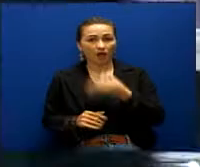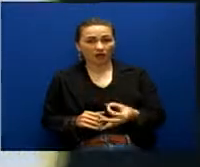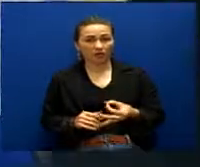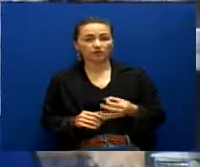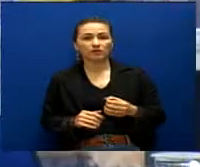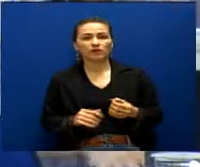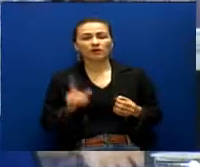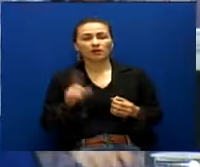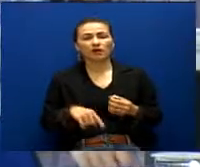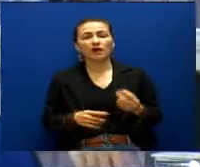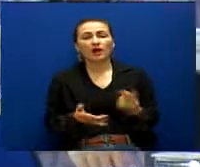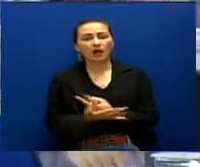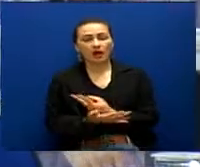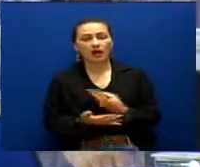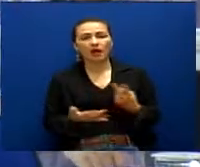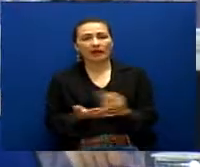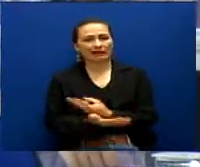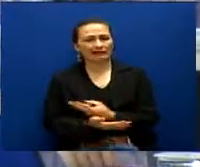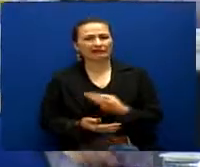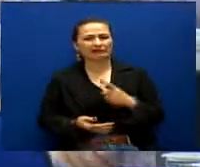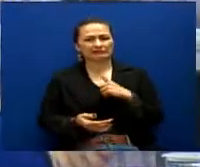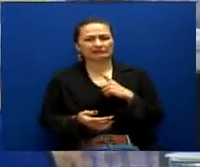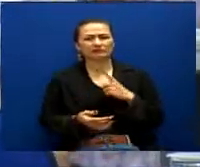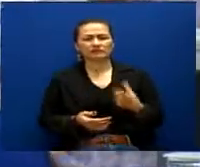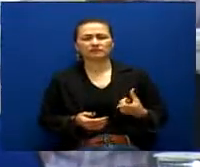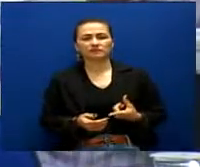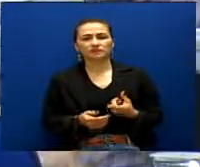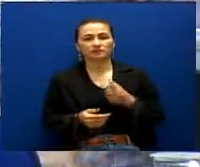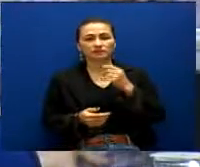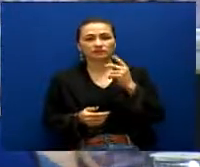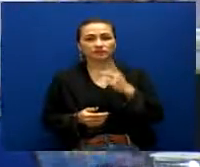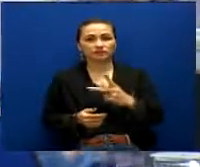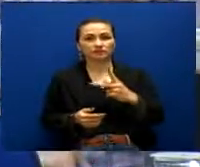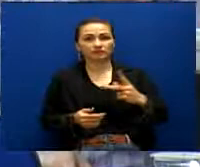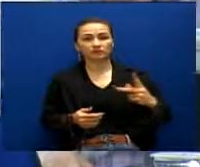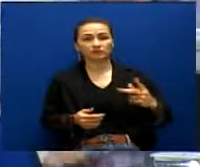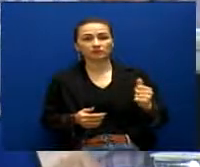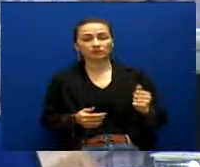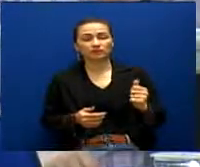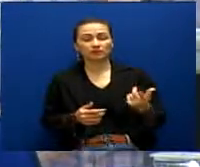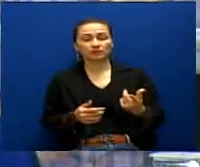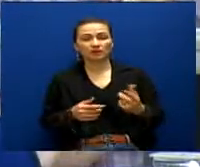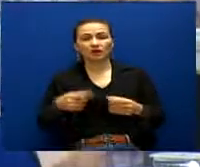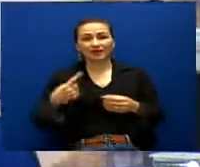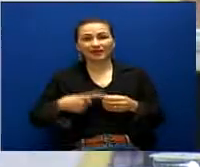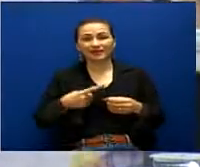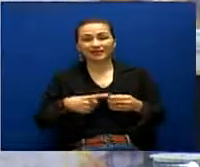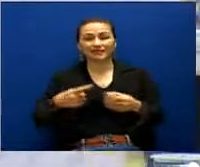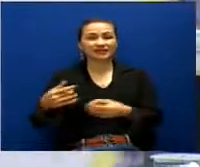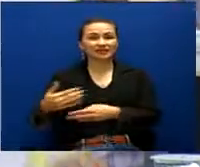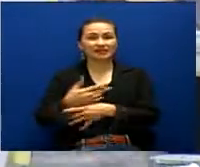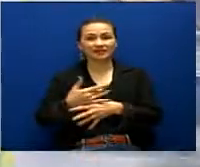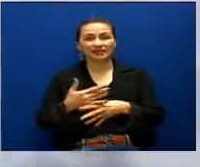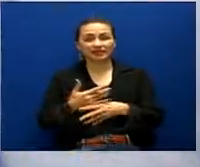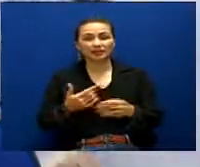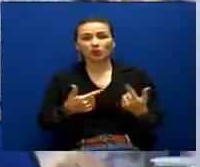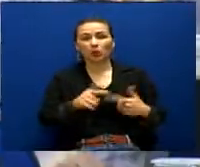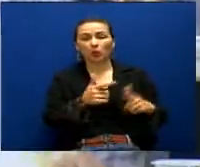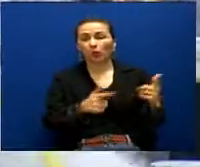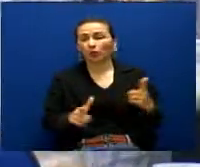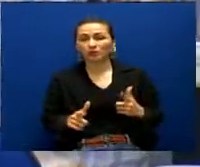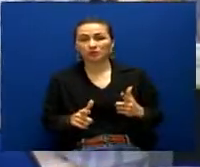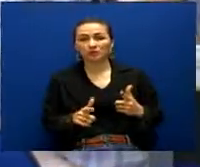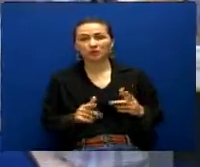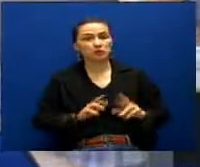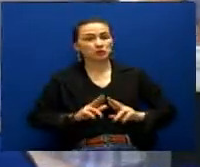rascunho do rascunho. Não, é... Porque se você pegar o PPA de outras cidades, nós temos uma análise de conjuntura, como está a situação econômica,